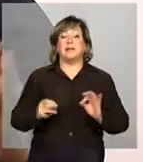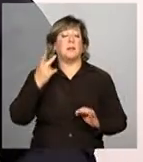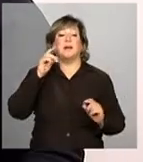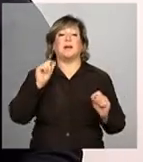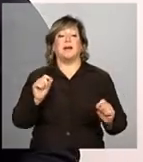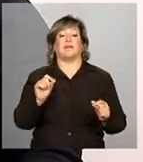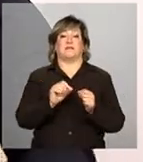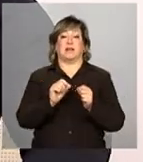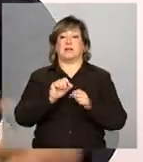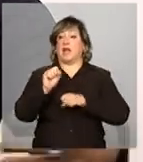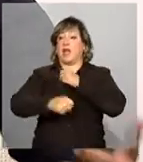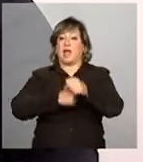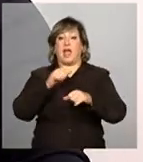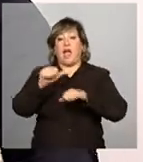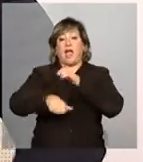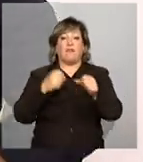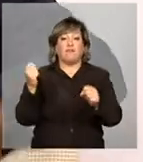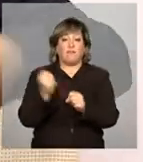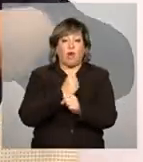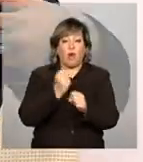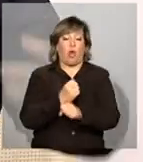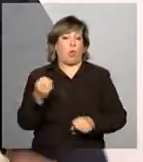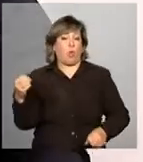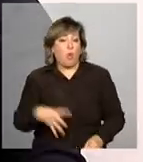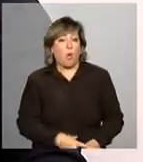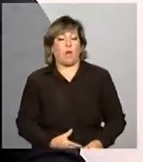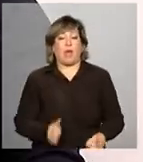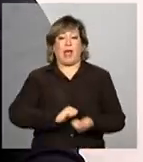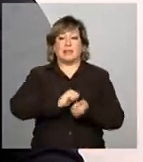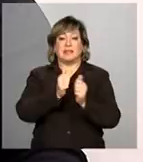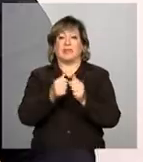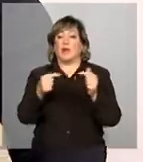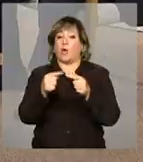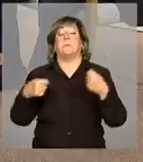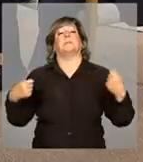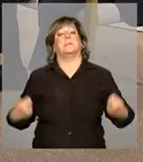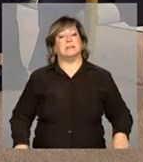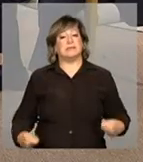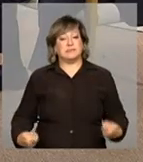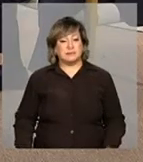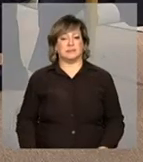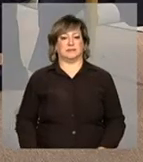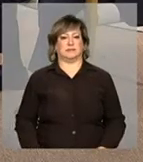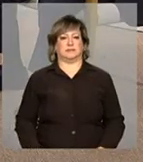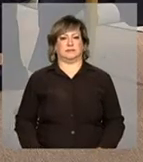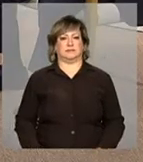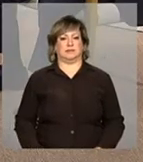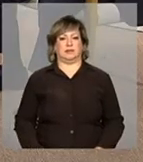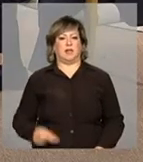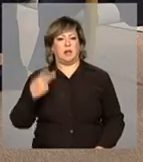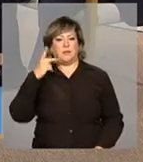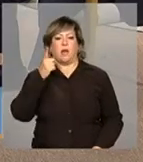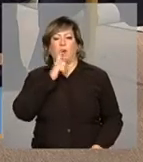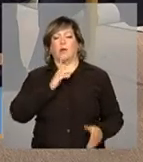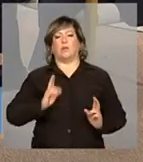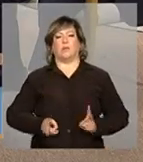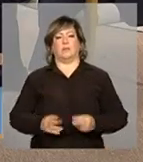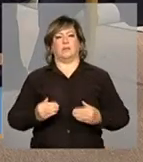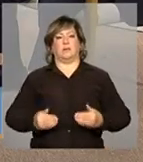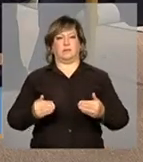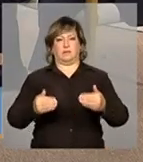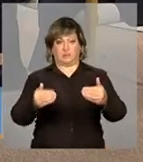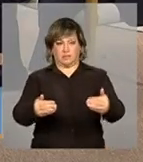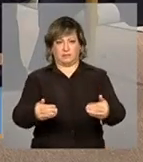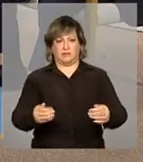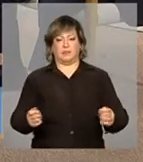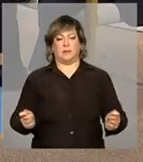para que para fazer as reformas fazer as adaptações Então tudo é um casamento Espero que só para que possa caminhar tudo